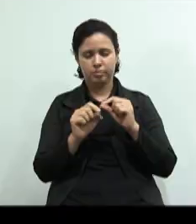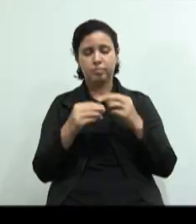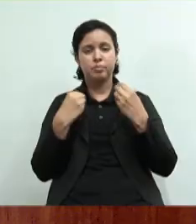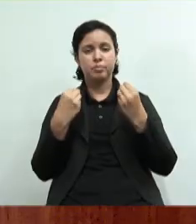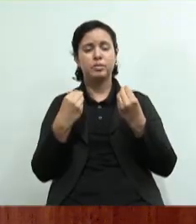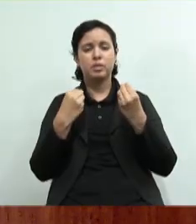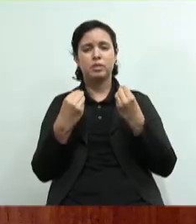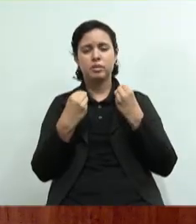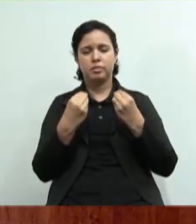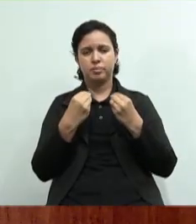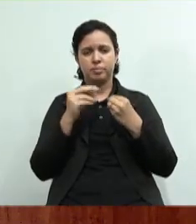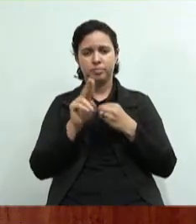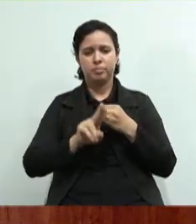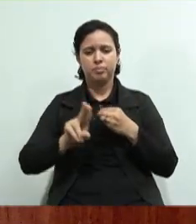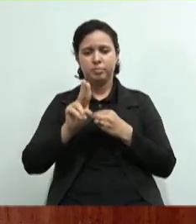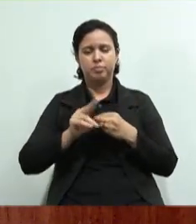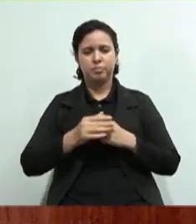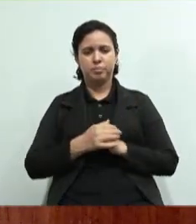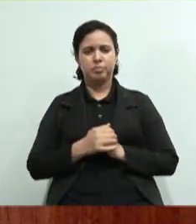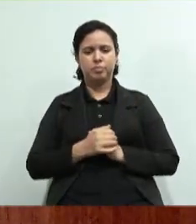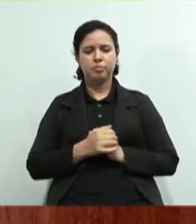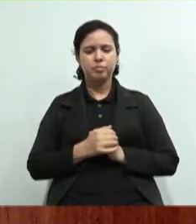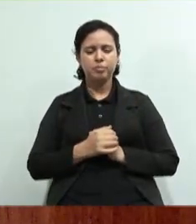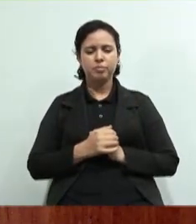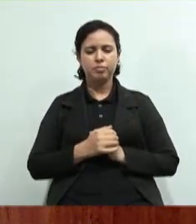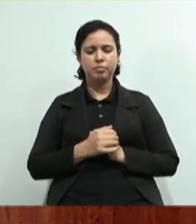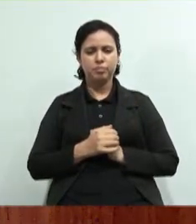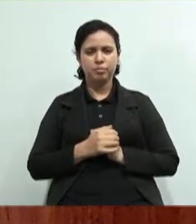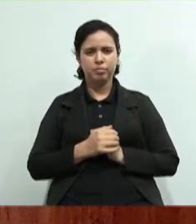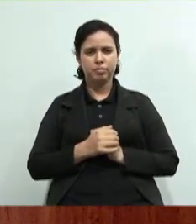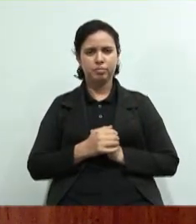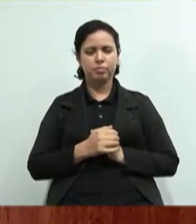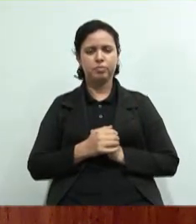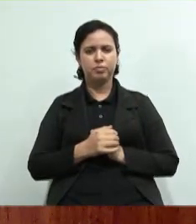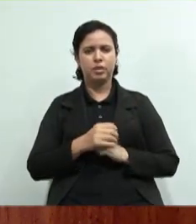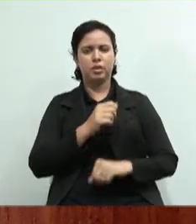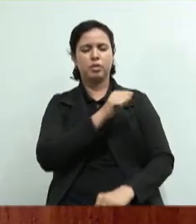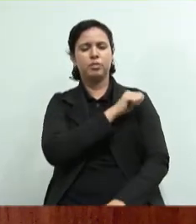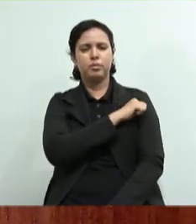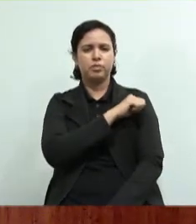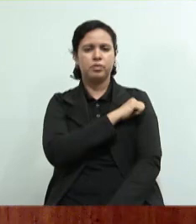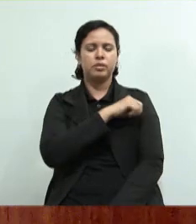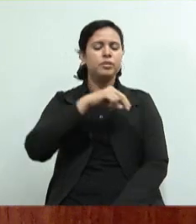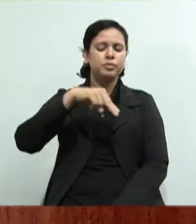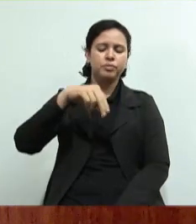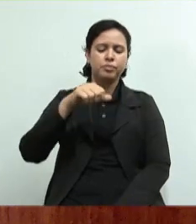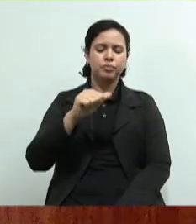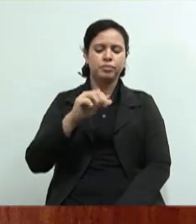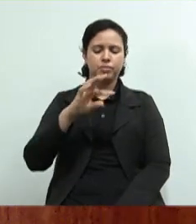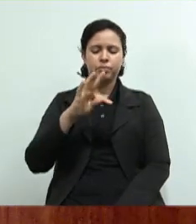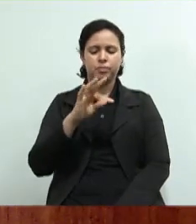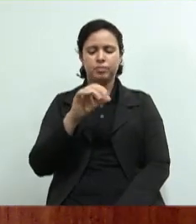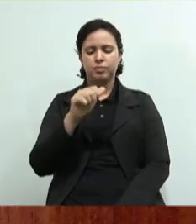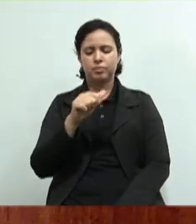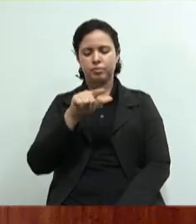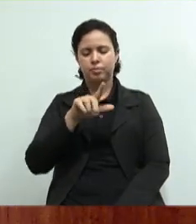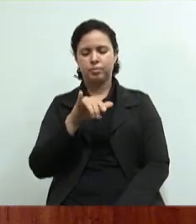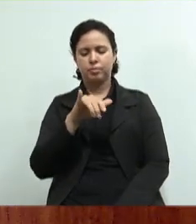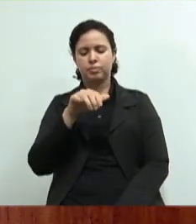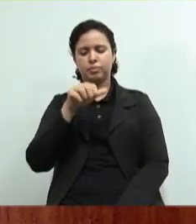várias respostas aqui ainda, professor. Tem o da Natália, da escola Laurinda Groff, que ela diz que são tipos